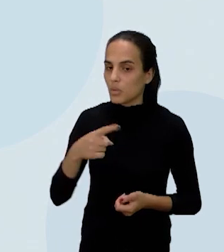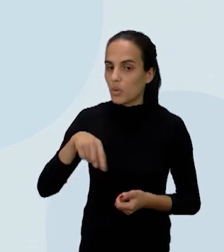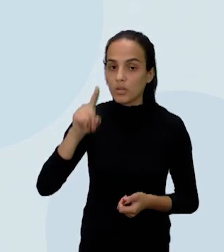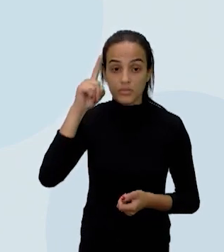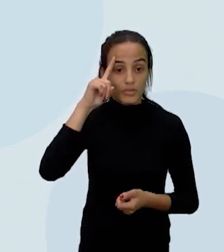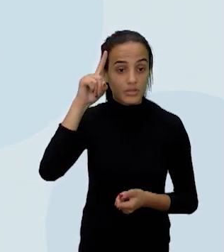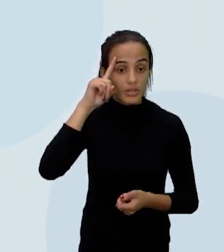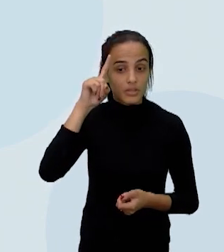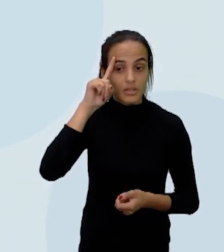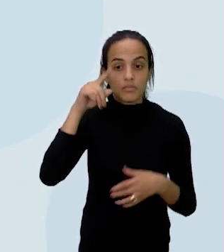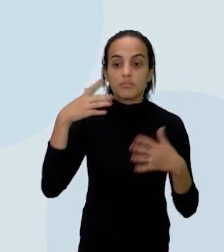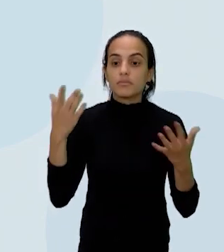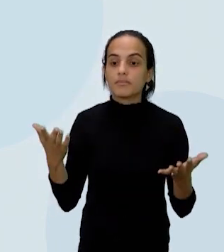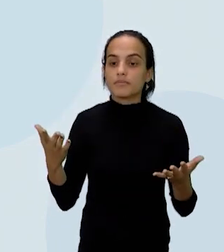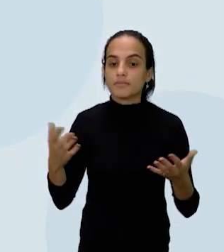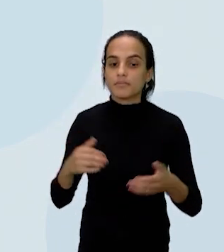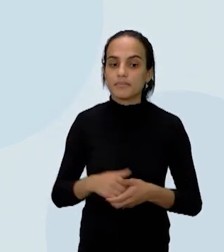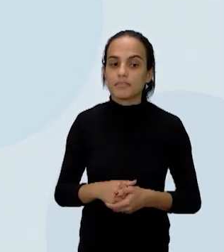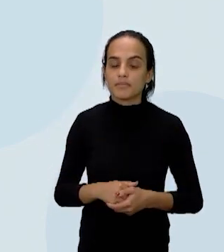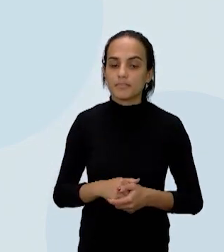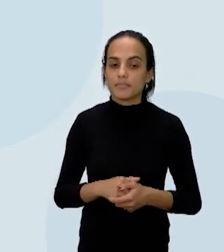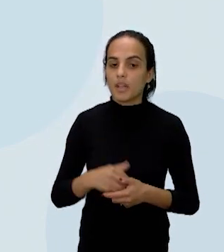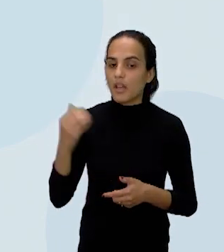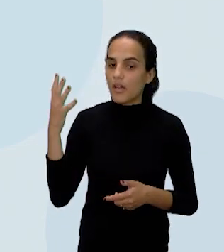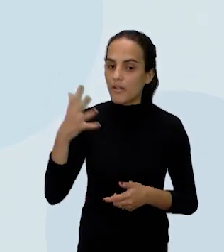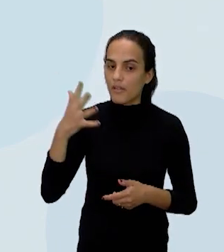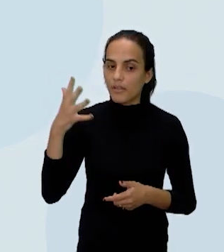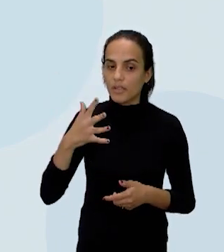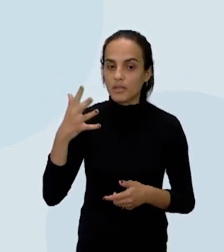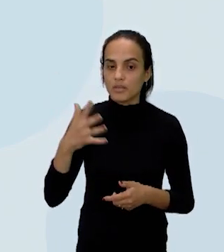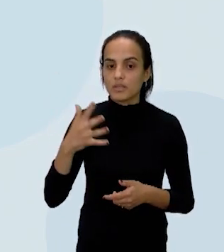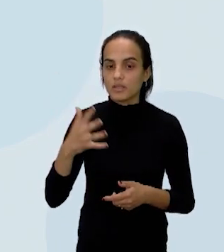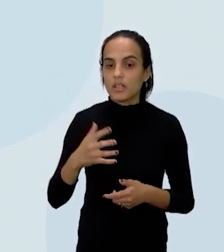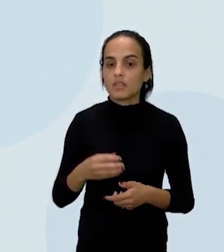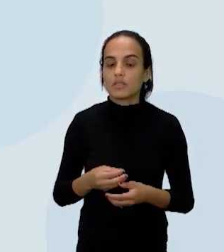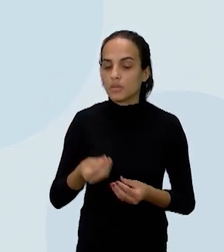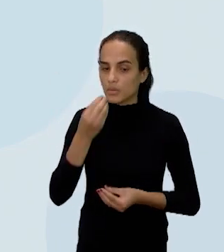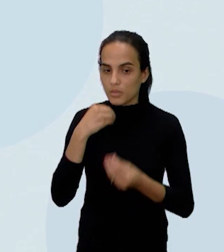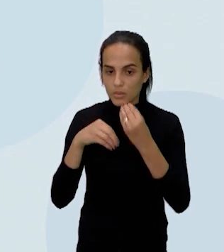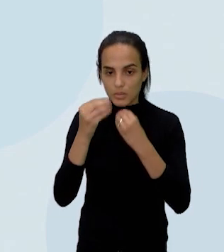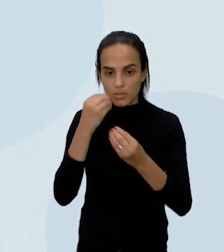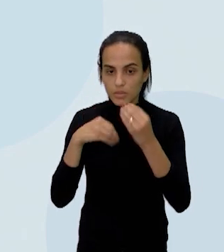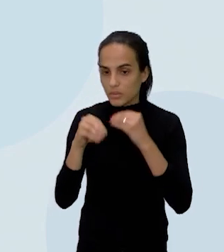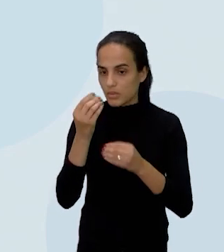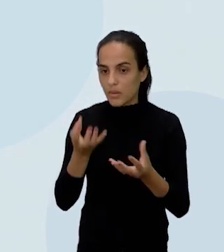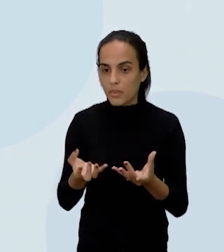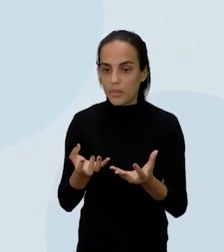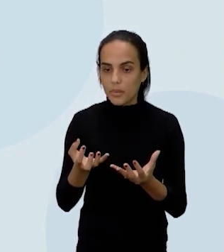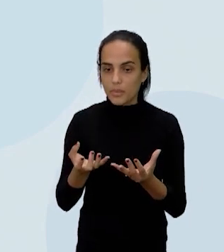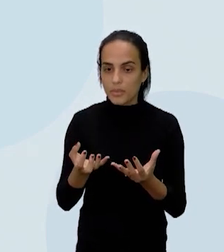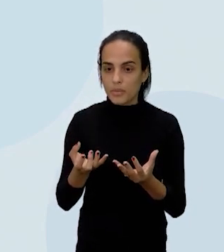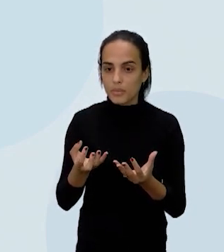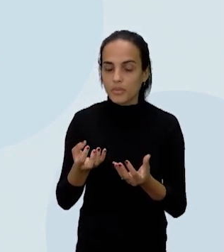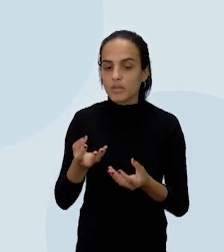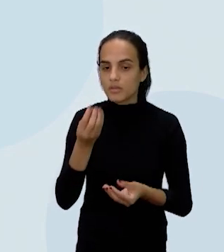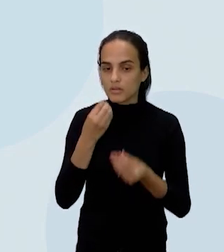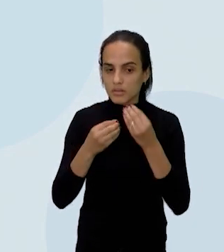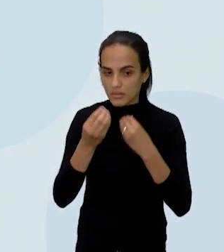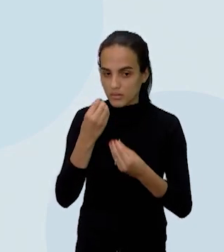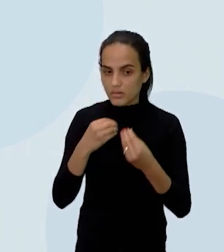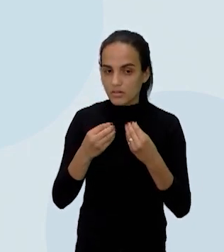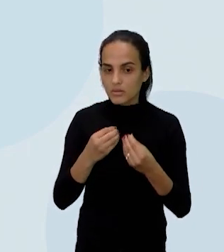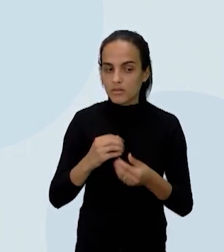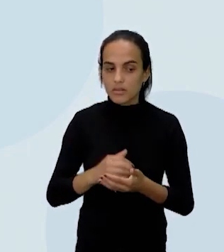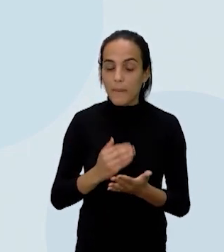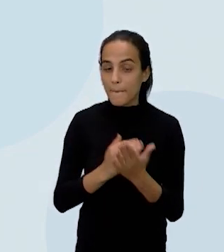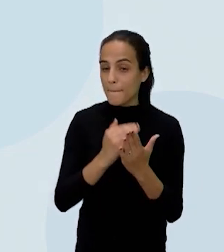dia? Velocidade da reação de cozimento dos alimentos. Então, quando você vai lá cozinhar o seu alimento, quanto